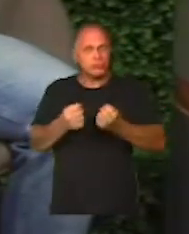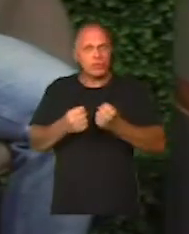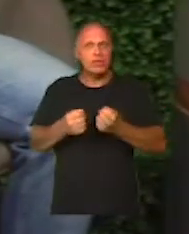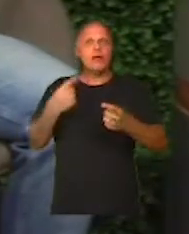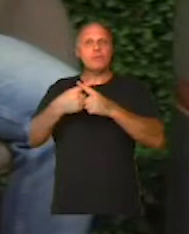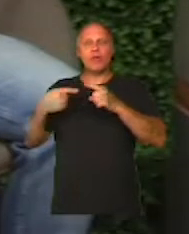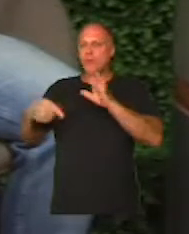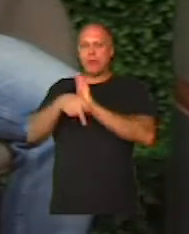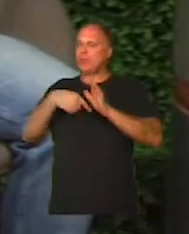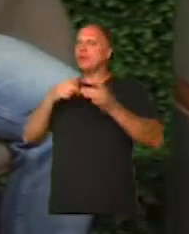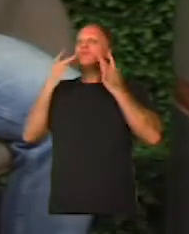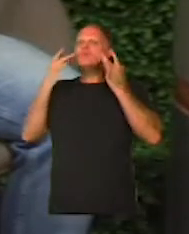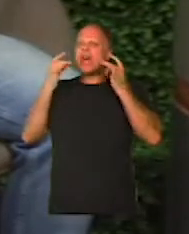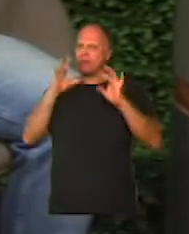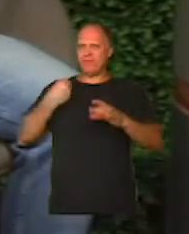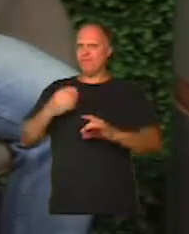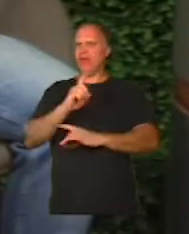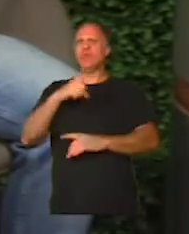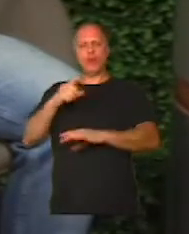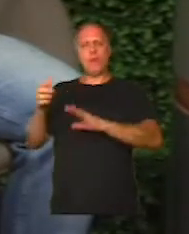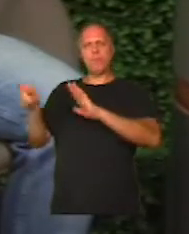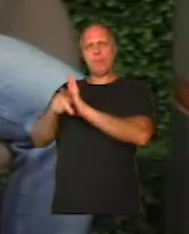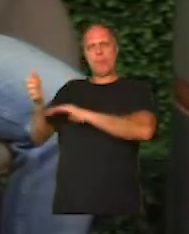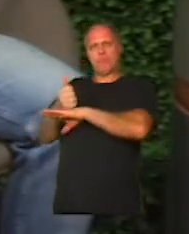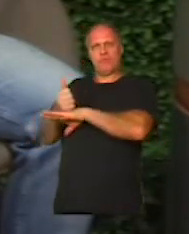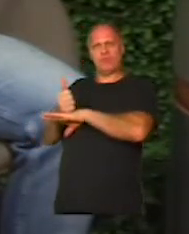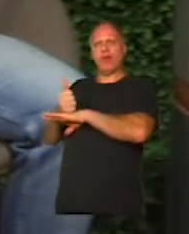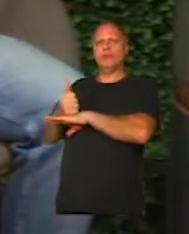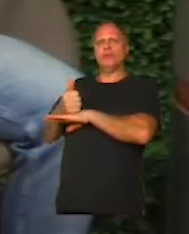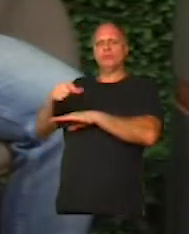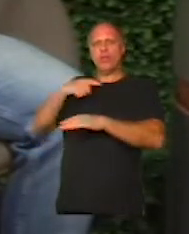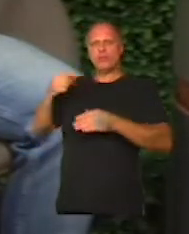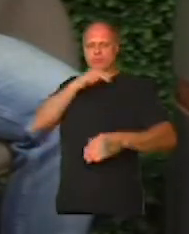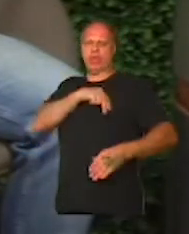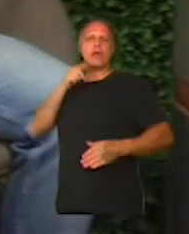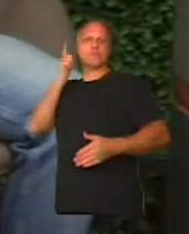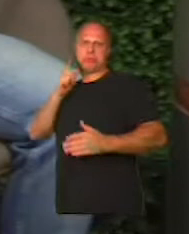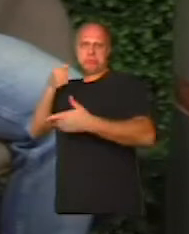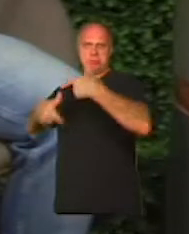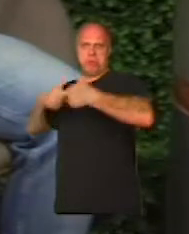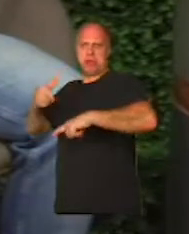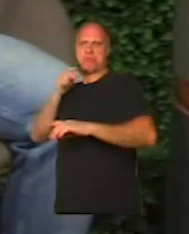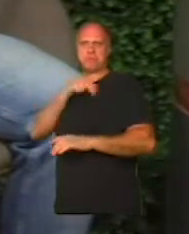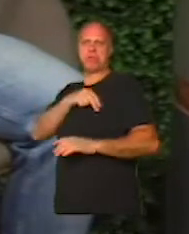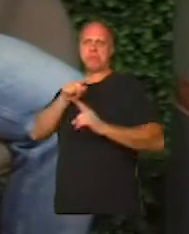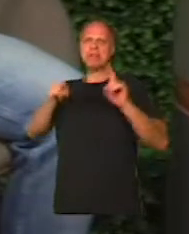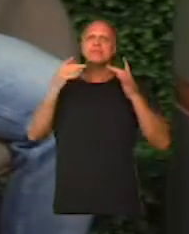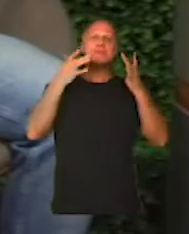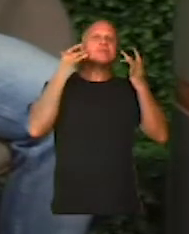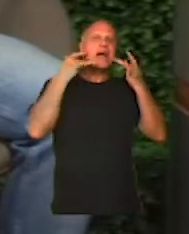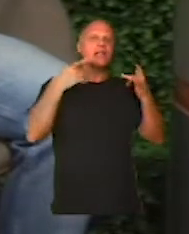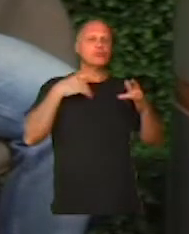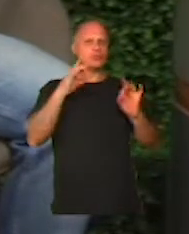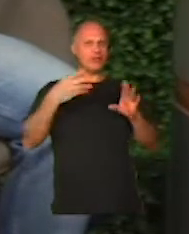teatro, eu tenho uma profissão, né? Onde eu tenho meu salário e só de teatro... Hoje